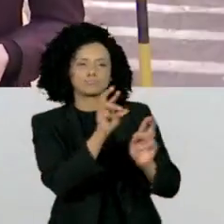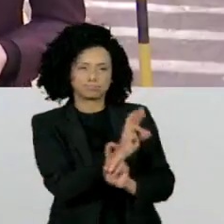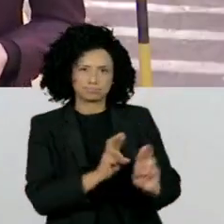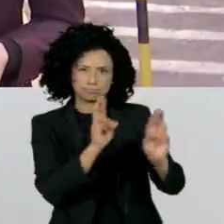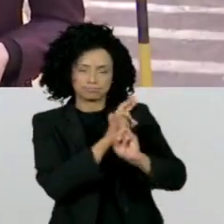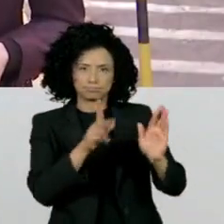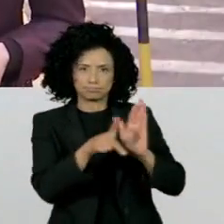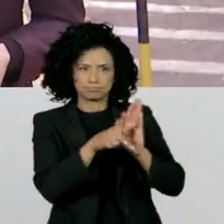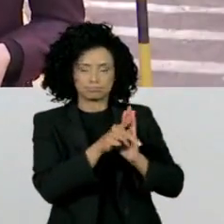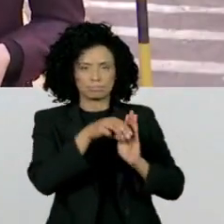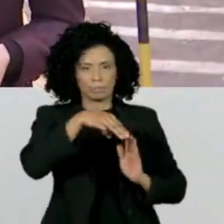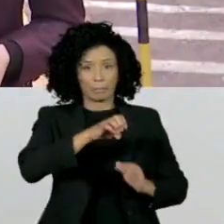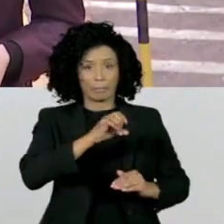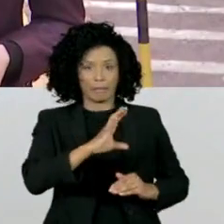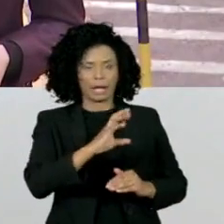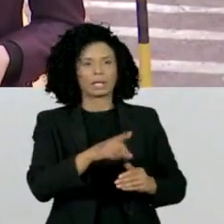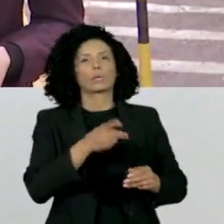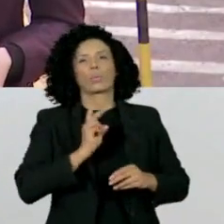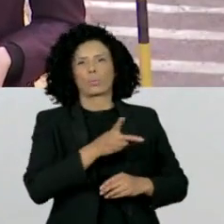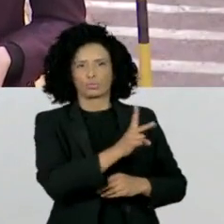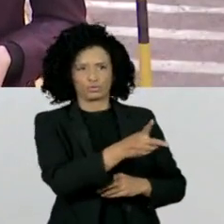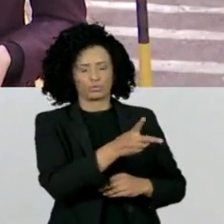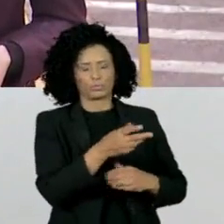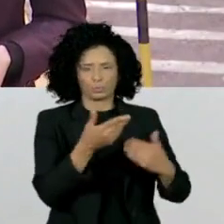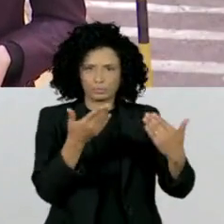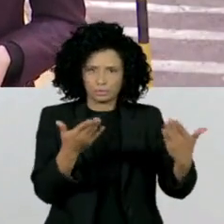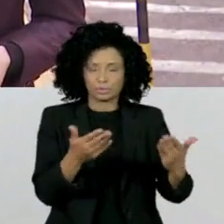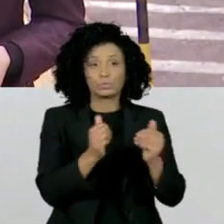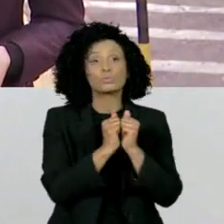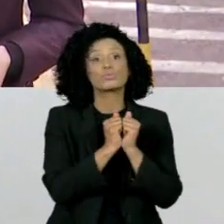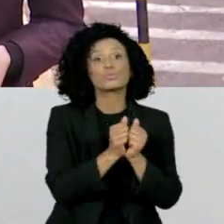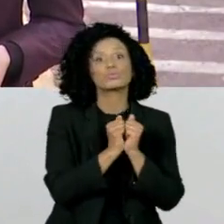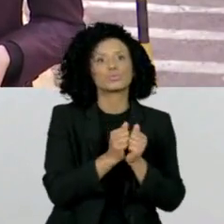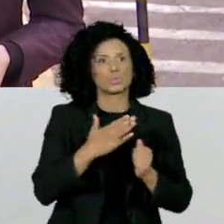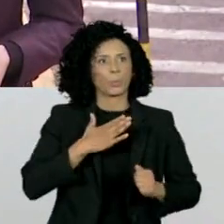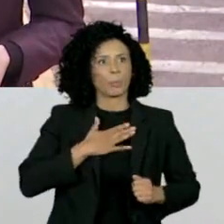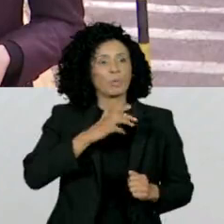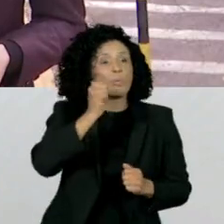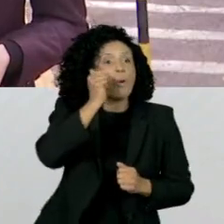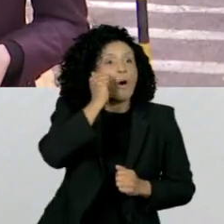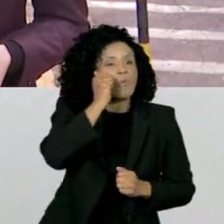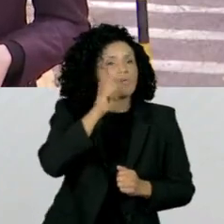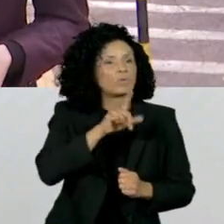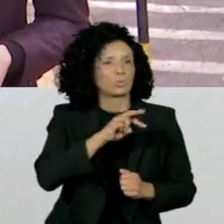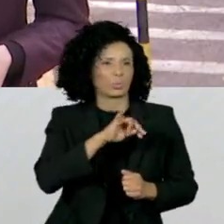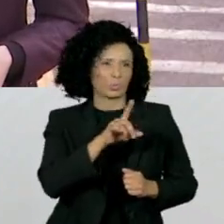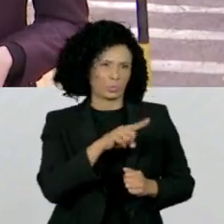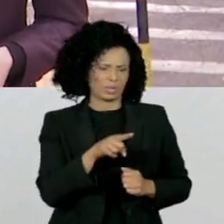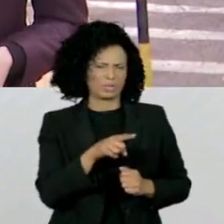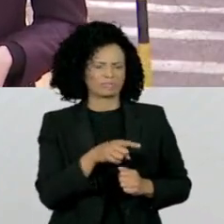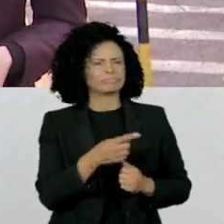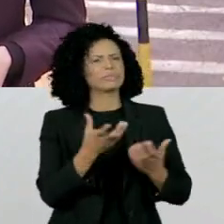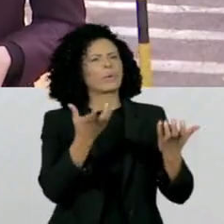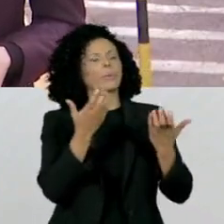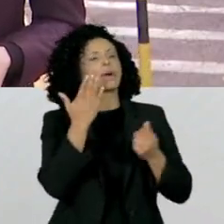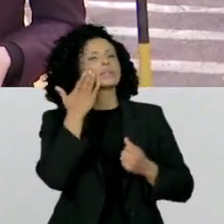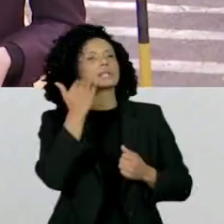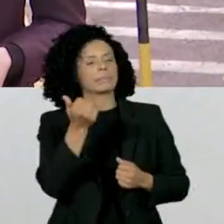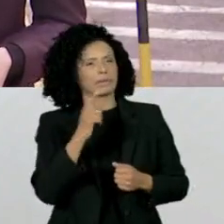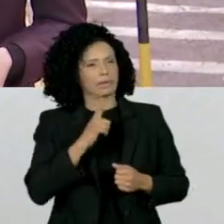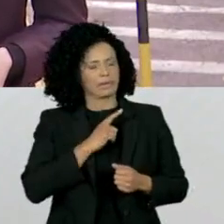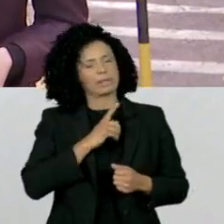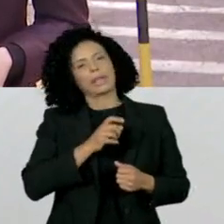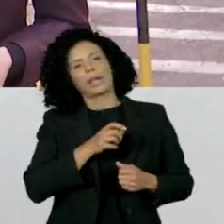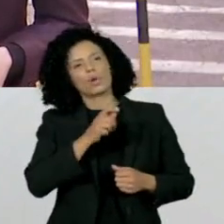corrupção no MEC continuarão sendo realizadas. Quem está com a gente agora ao vivo é o repórter Luiz Turati. Luiz, ao contrário aí do juiz, o